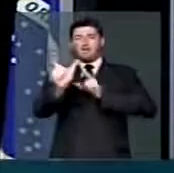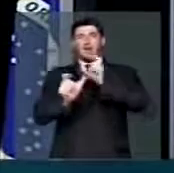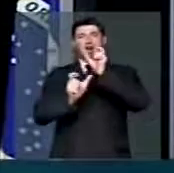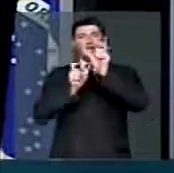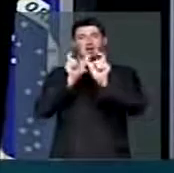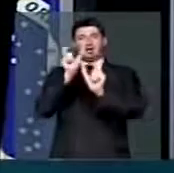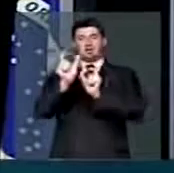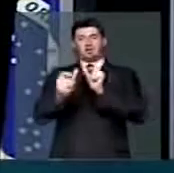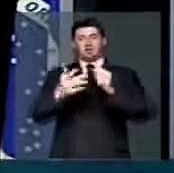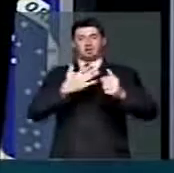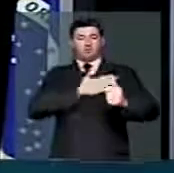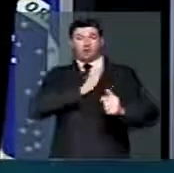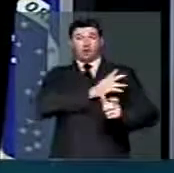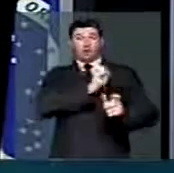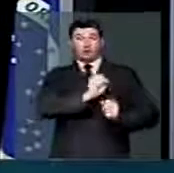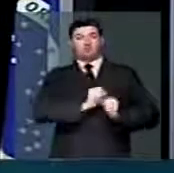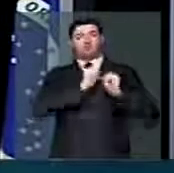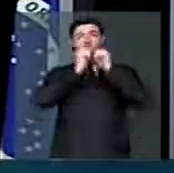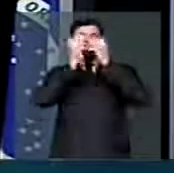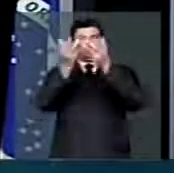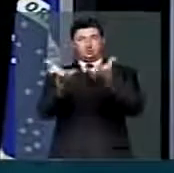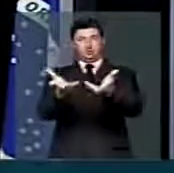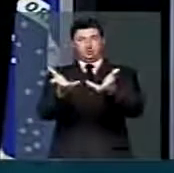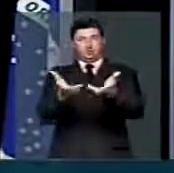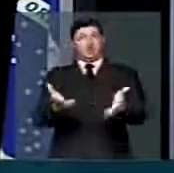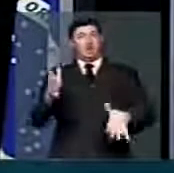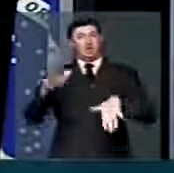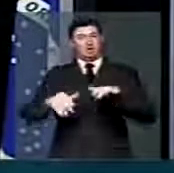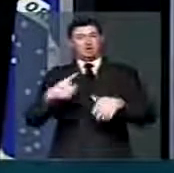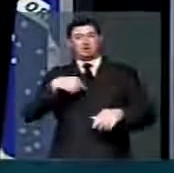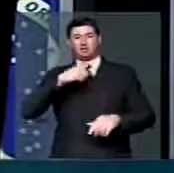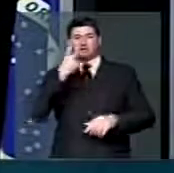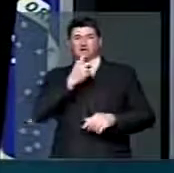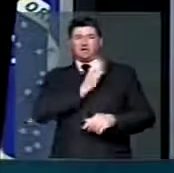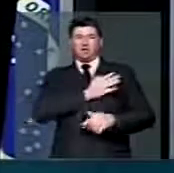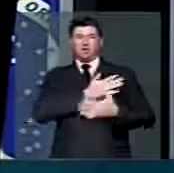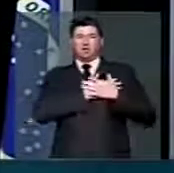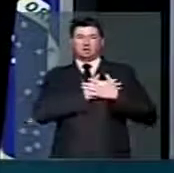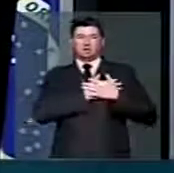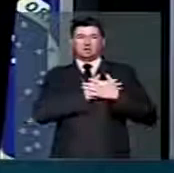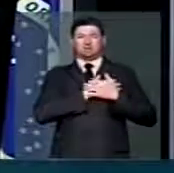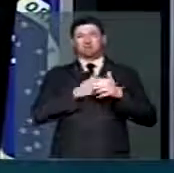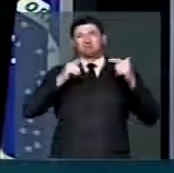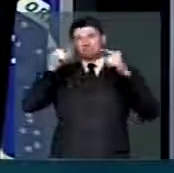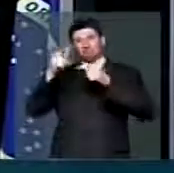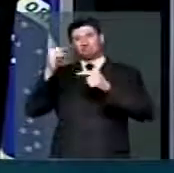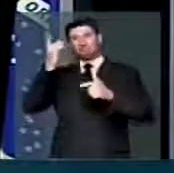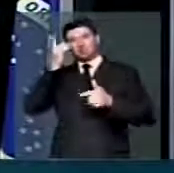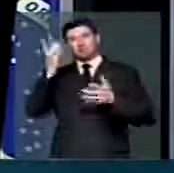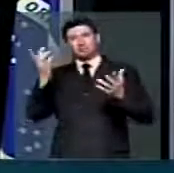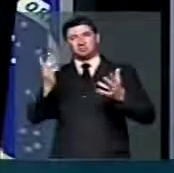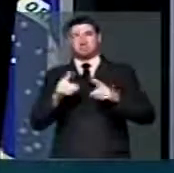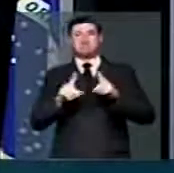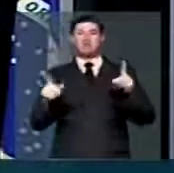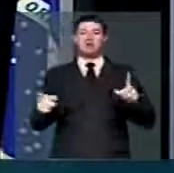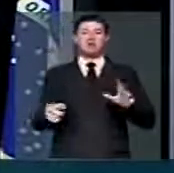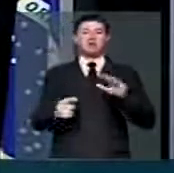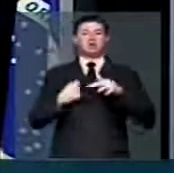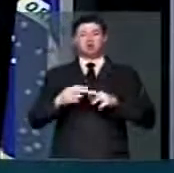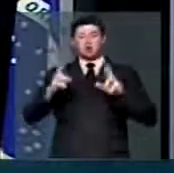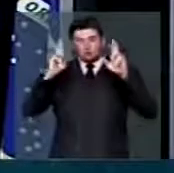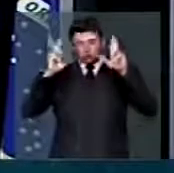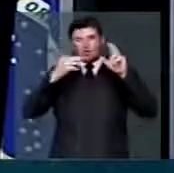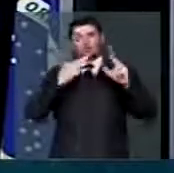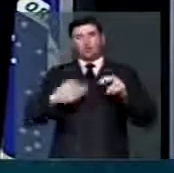que saem do meu coração. E às vezes, quando a gente fala com o coração, critiquei a presidenta Dilma, mas eu torço